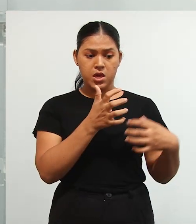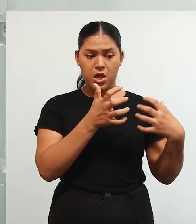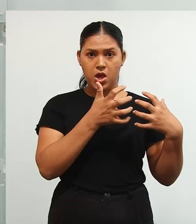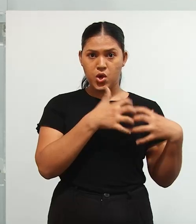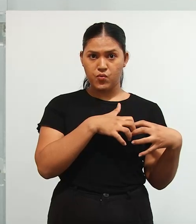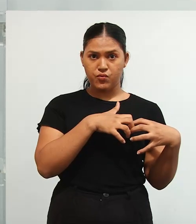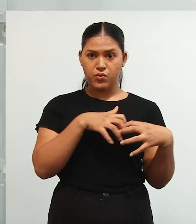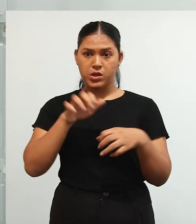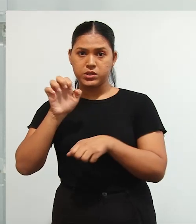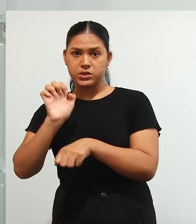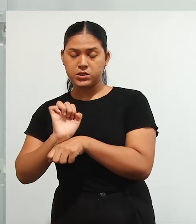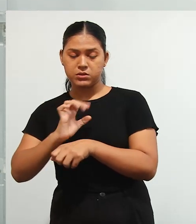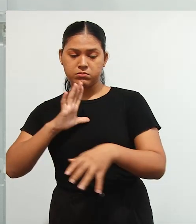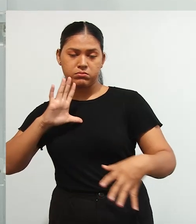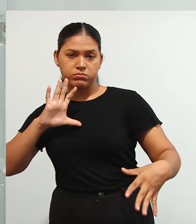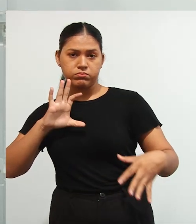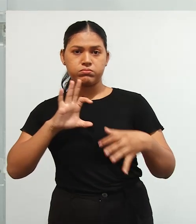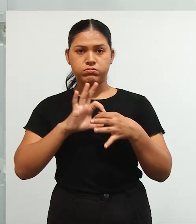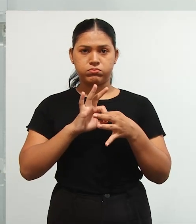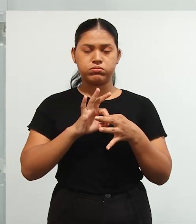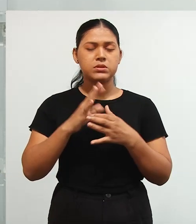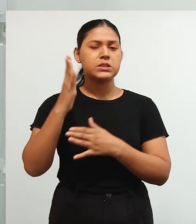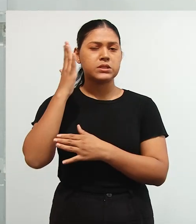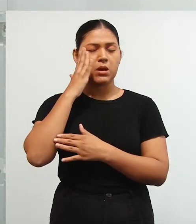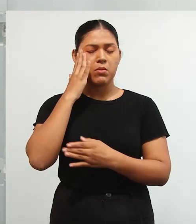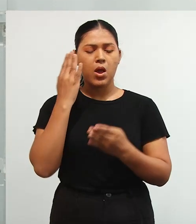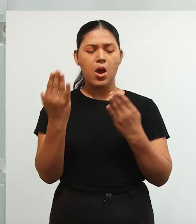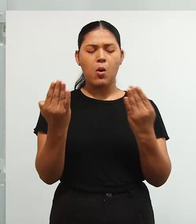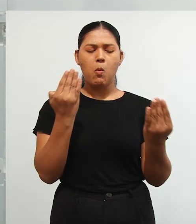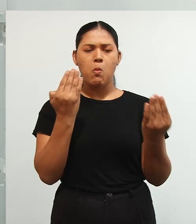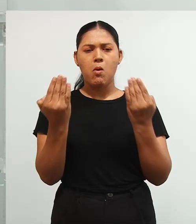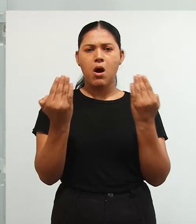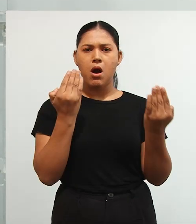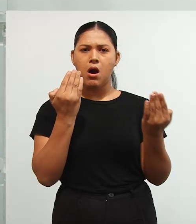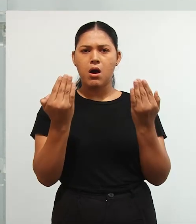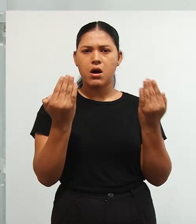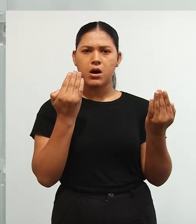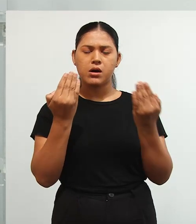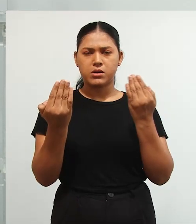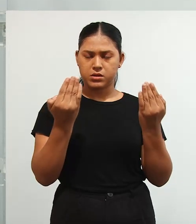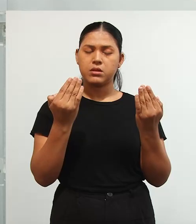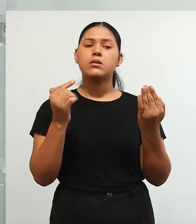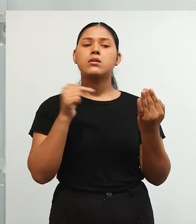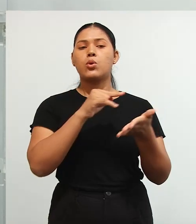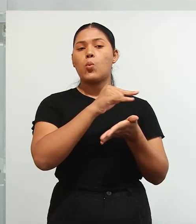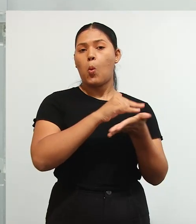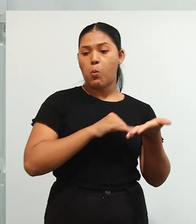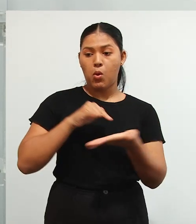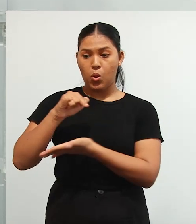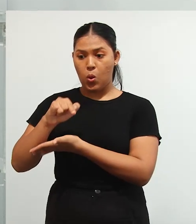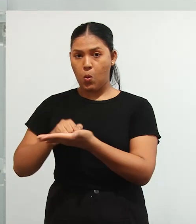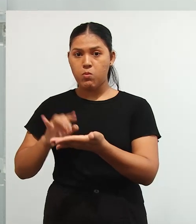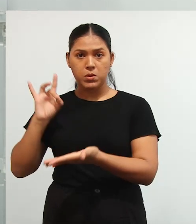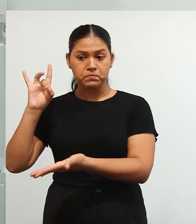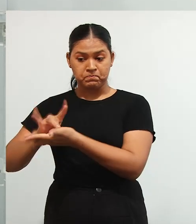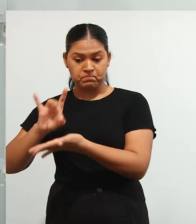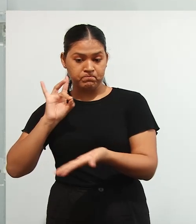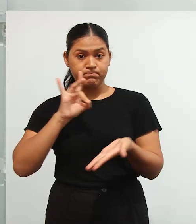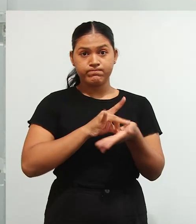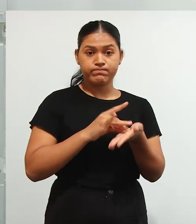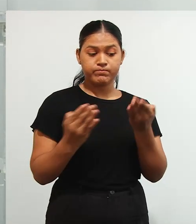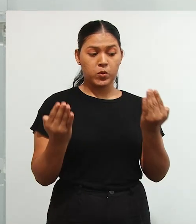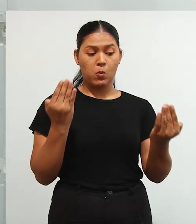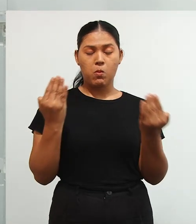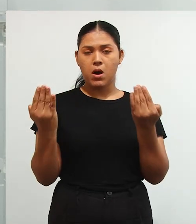parece também importante termos acesso, né, a um documento oficial da Secretaria de Estado de